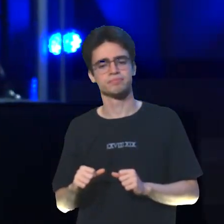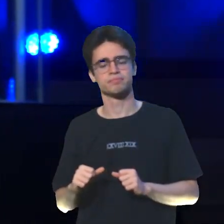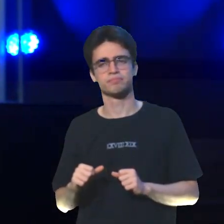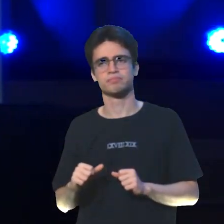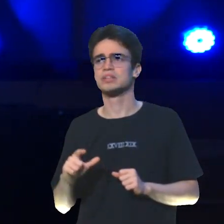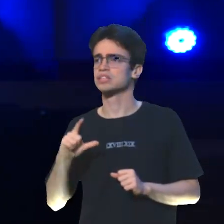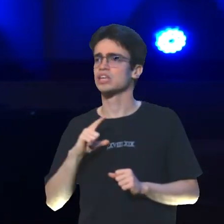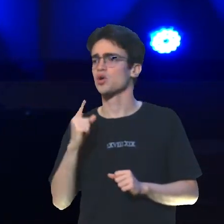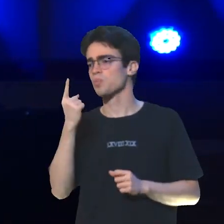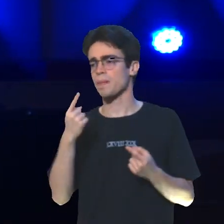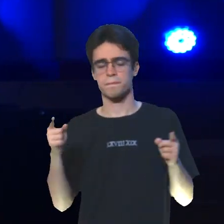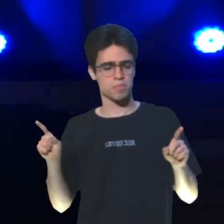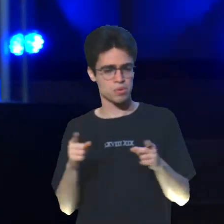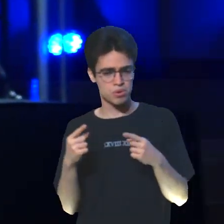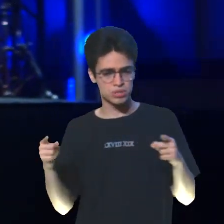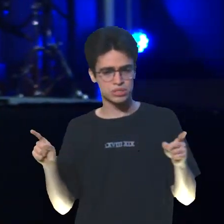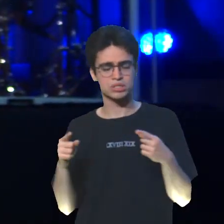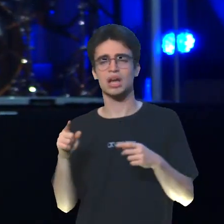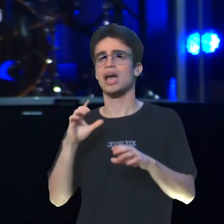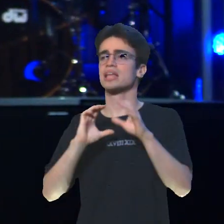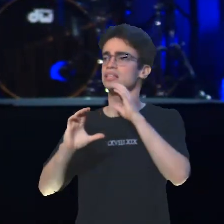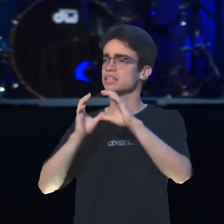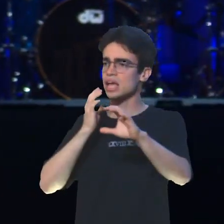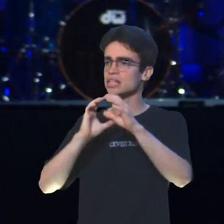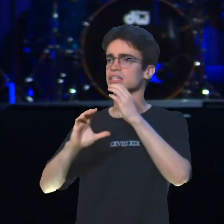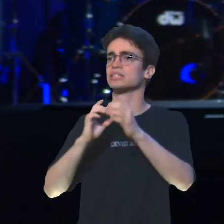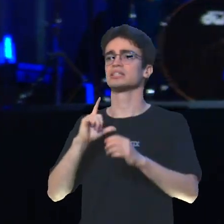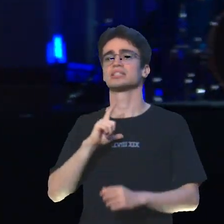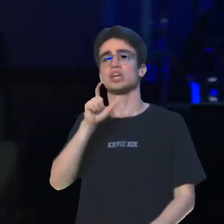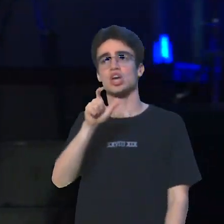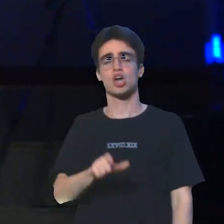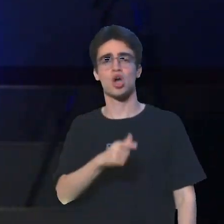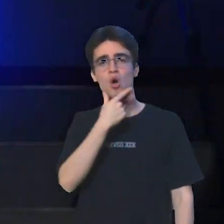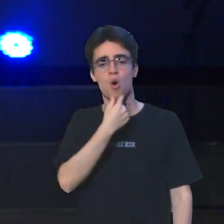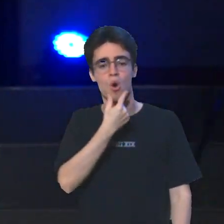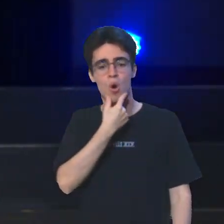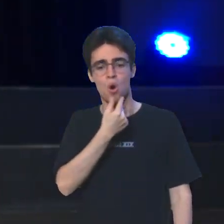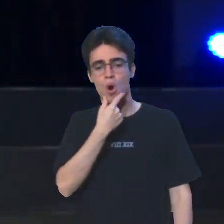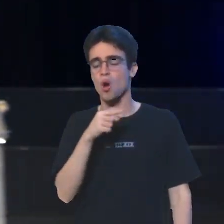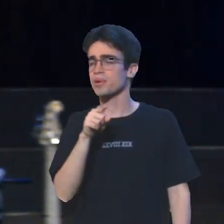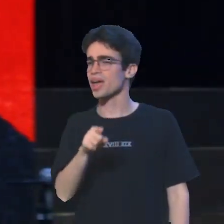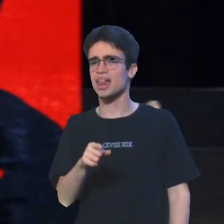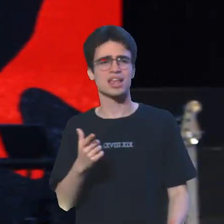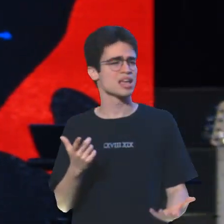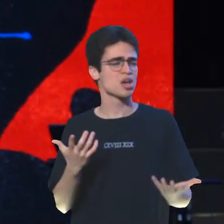das músicas eles estavam cantando e tinha um cara que estava assim, extremamente